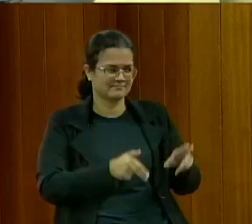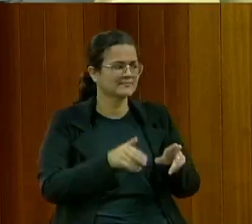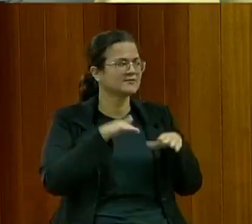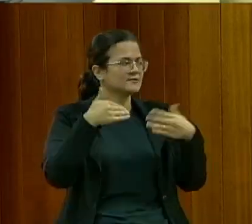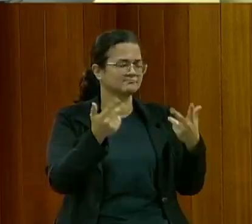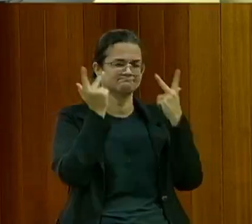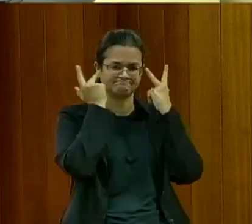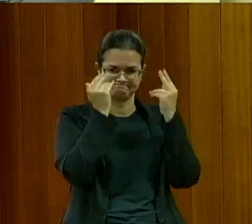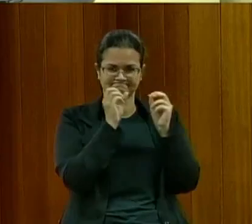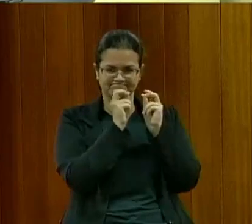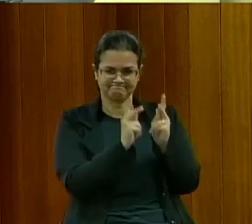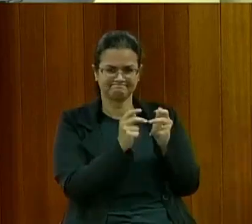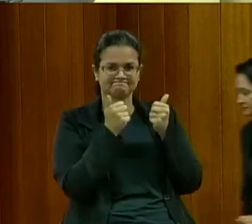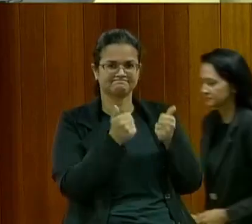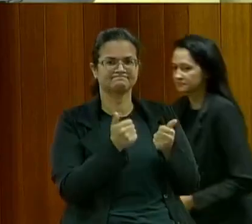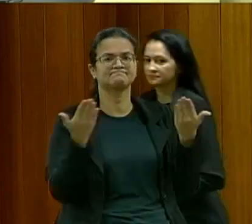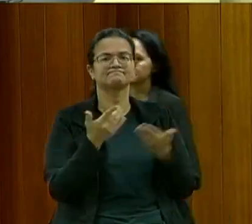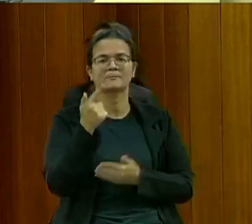Gabriela Rodarte.